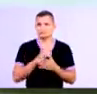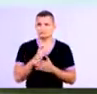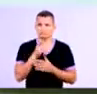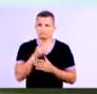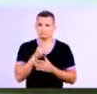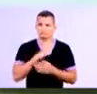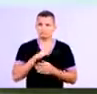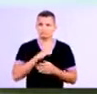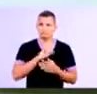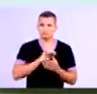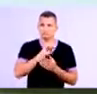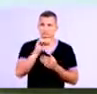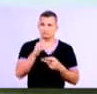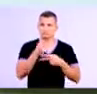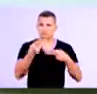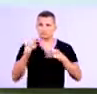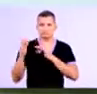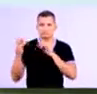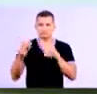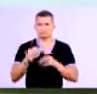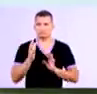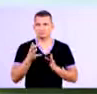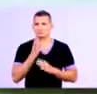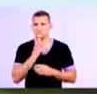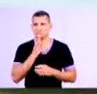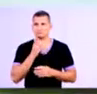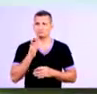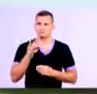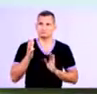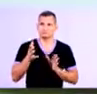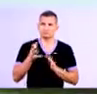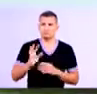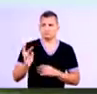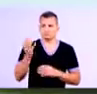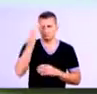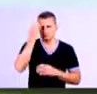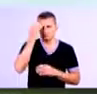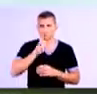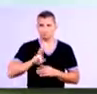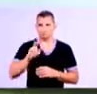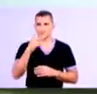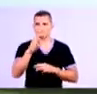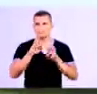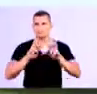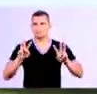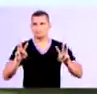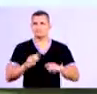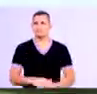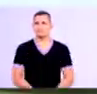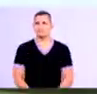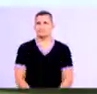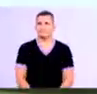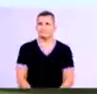trouxer elementos que todo mundo já conhece, eles ficam mais habituados a utilizar o seu site.